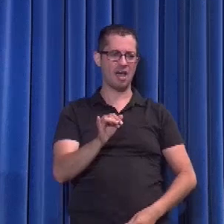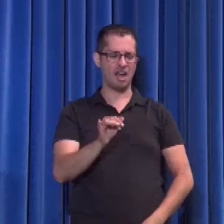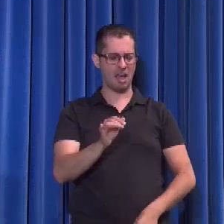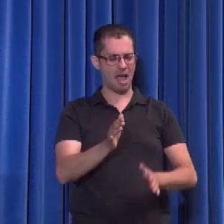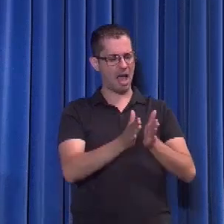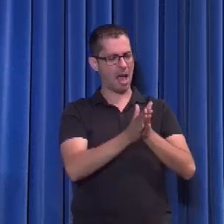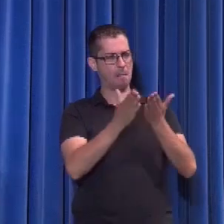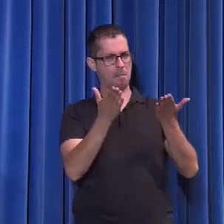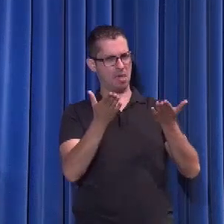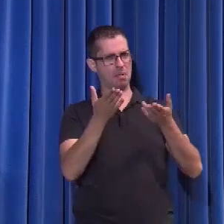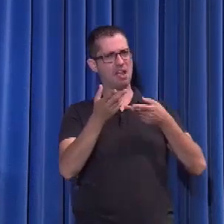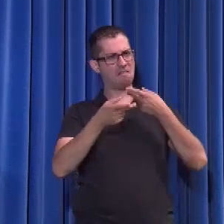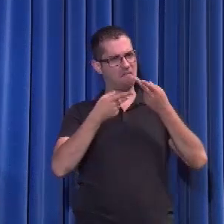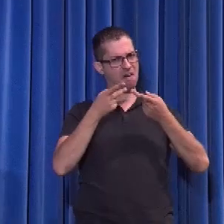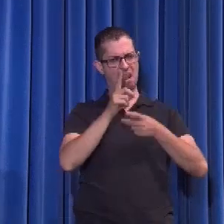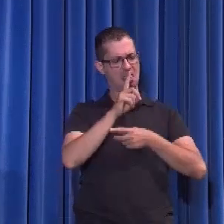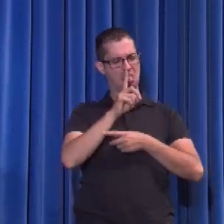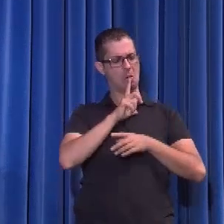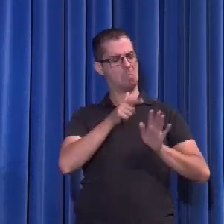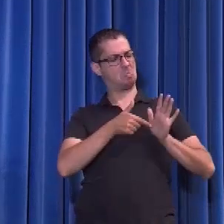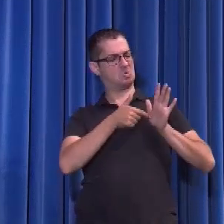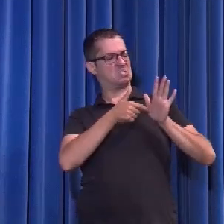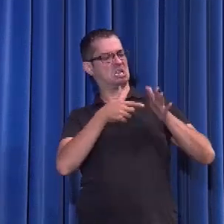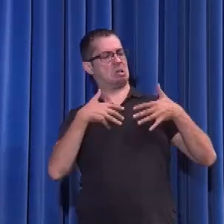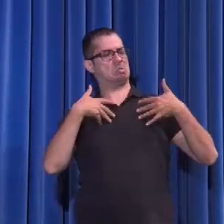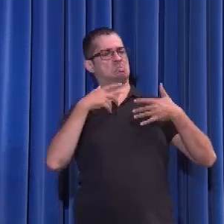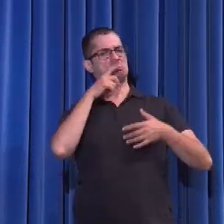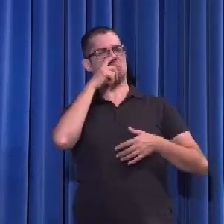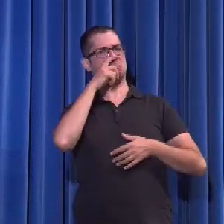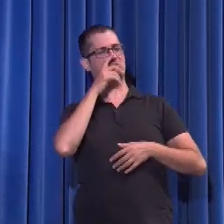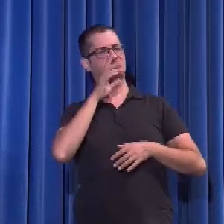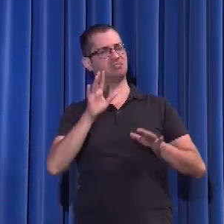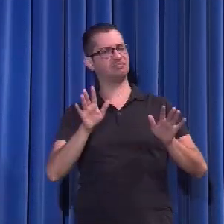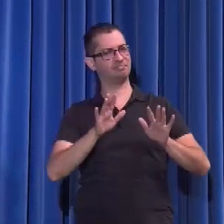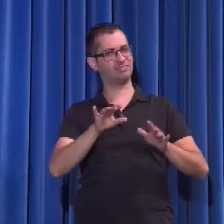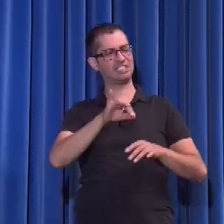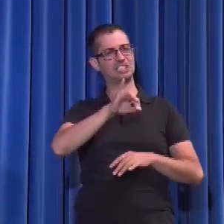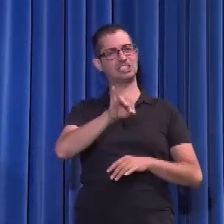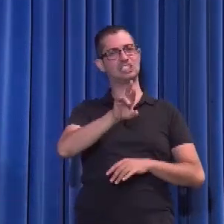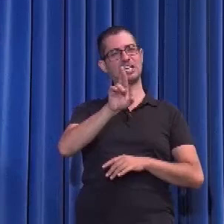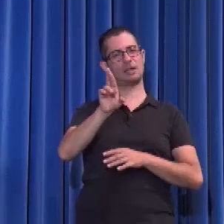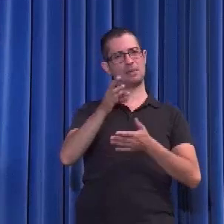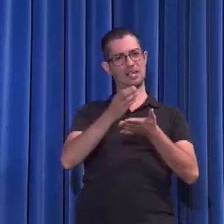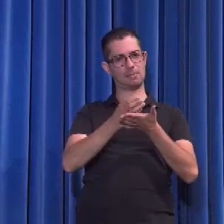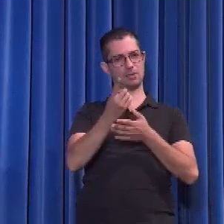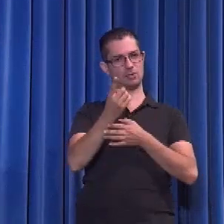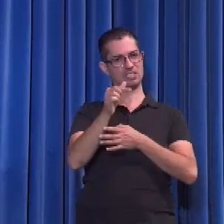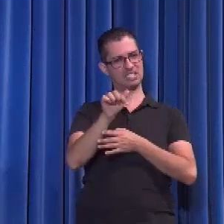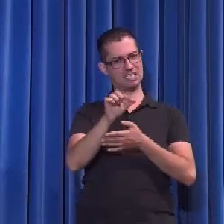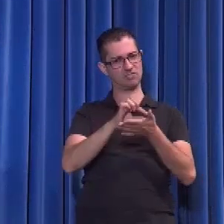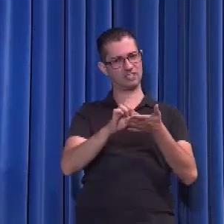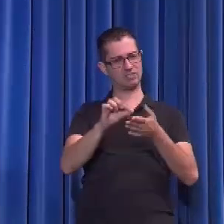nisso. Olha o que diz o texto de Jeremias, capítulo 17, versículos 7 e 9.